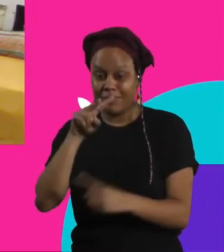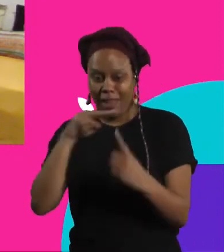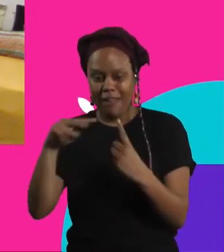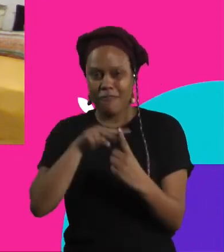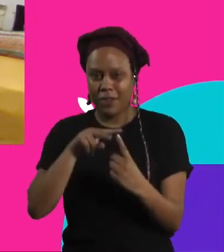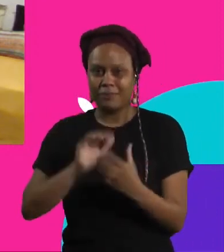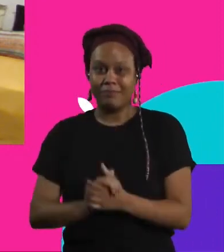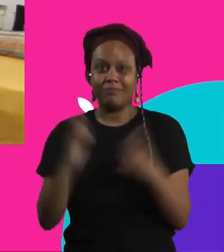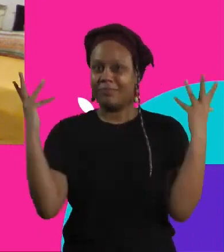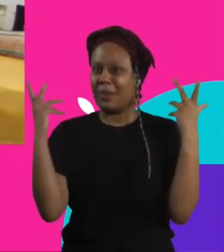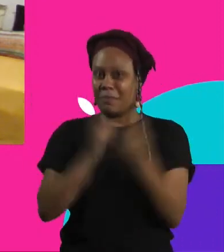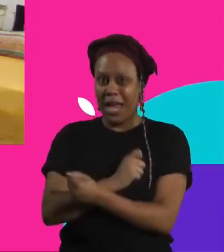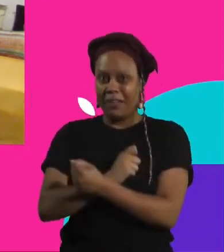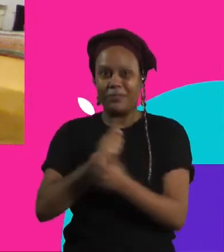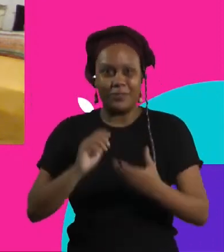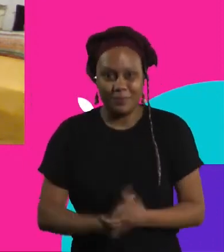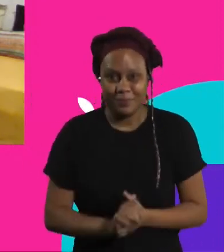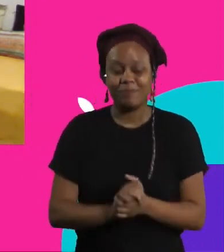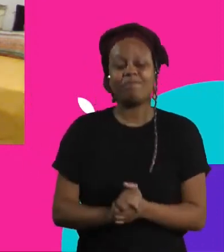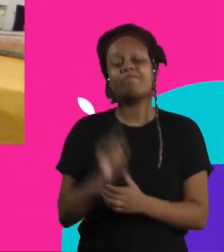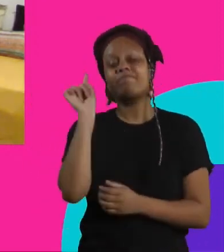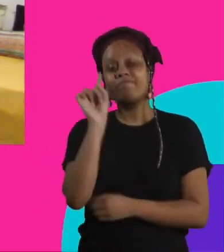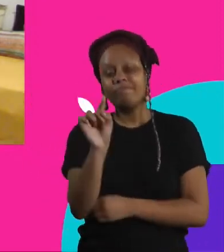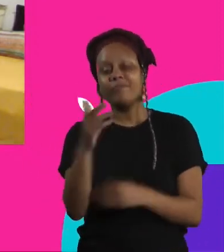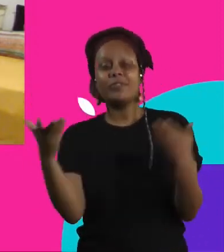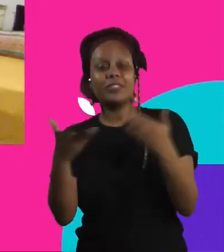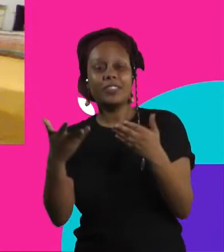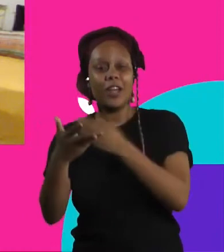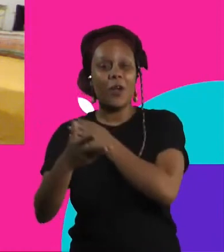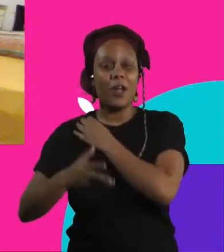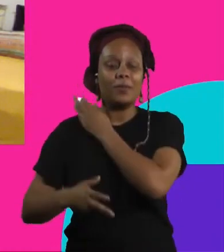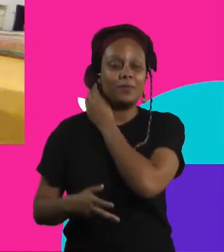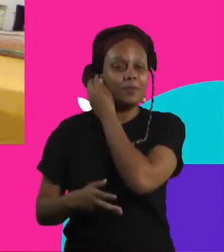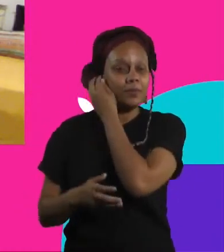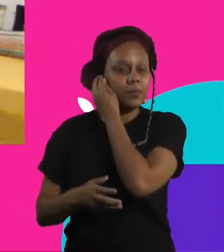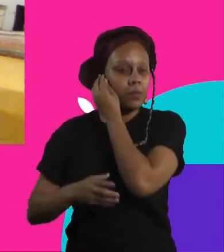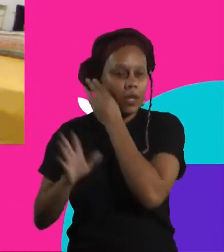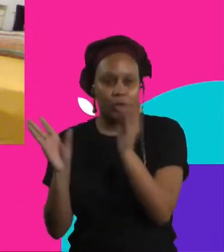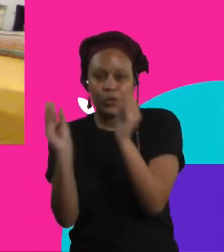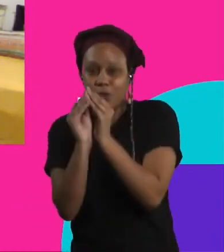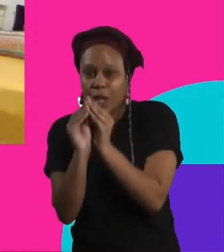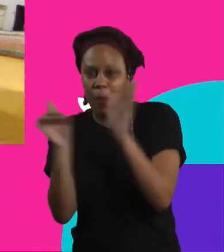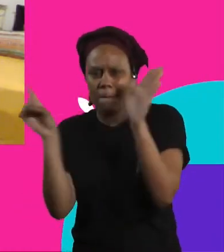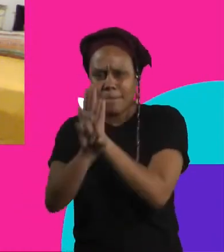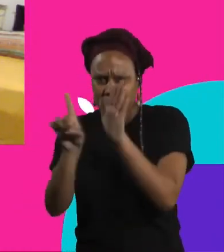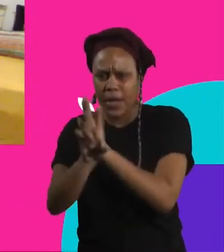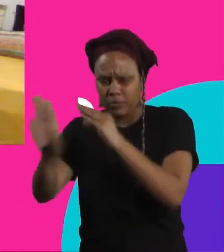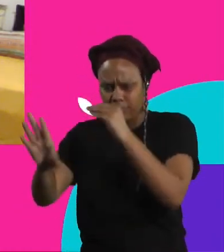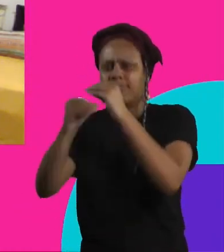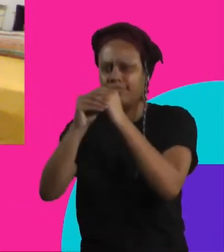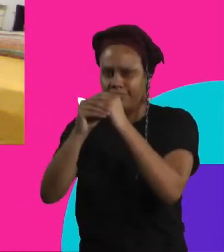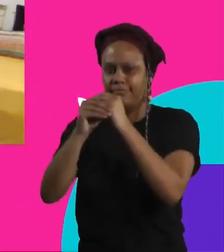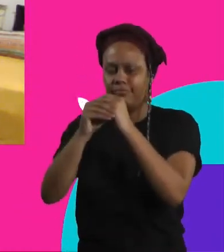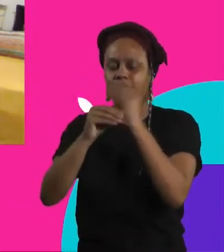Maravilha, tá bom. Morris, vou passar para você e antes de você fechar, só ver se consegue juntar aqui com uma pergunta que surgiu, que eu acho que é super interessante